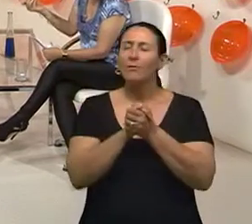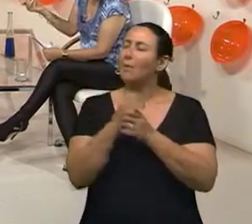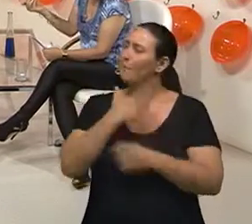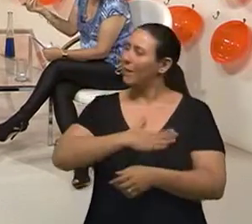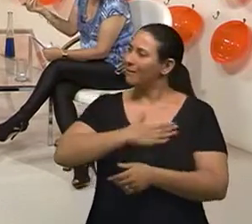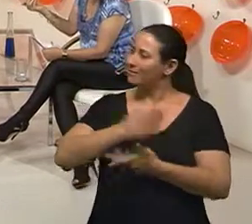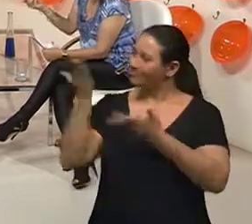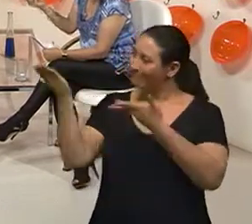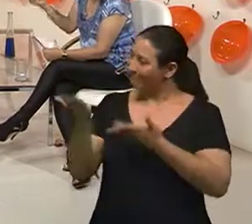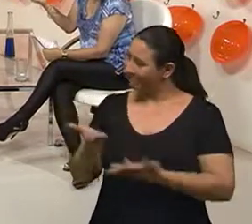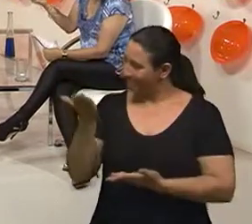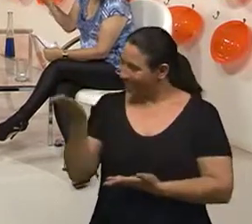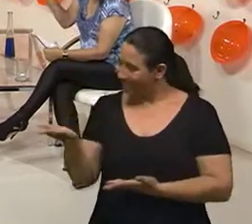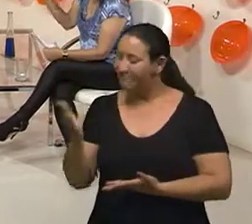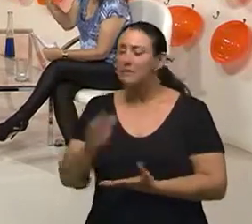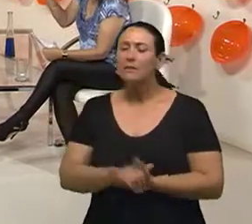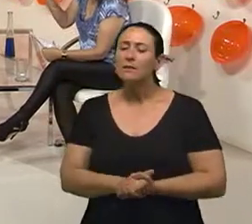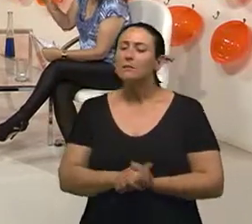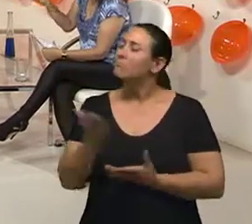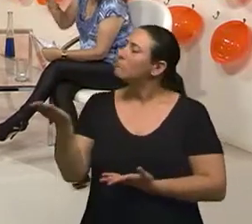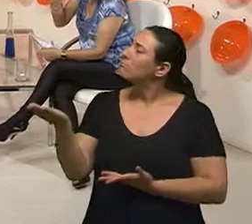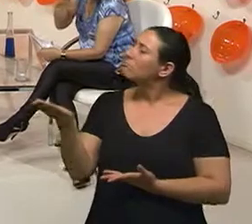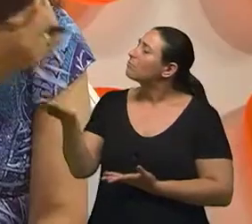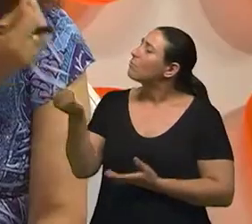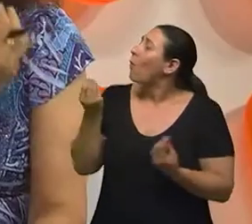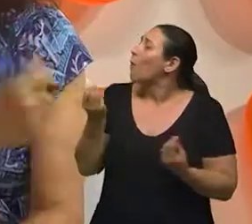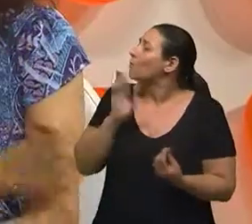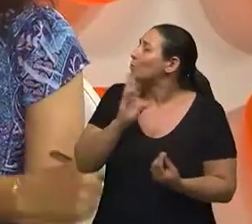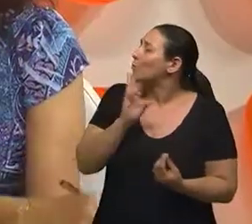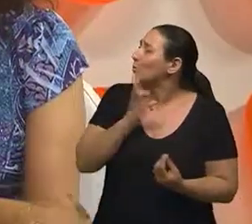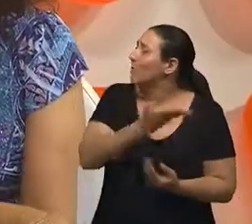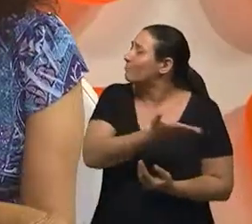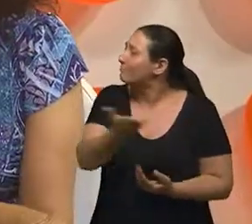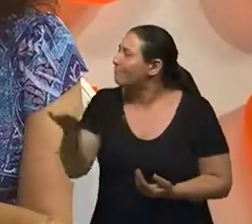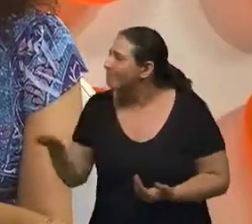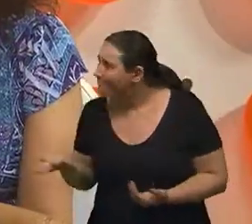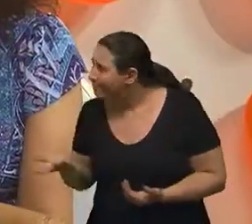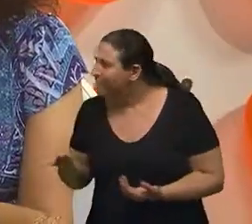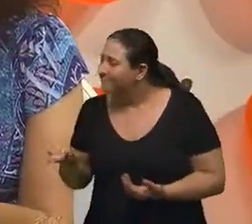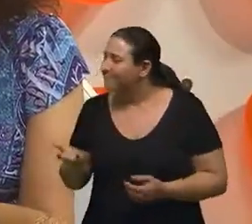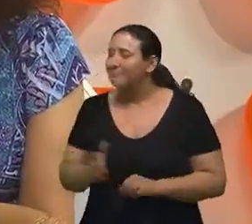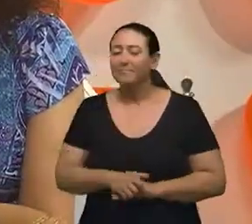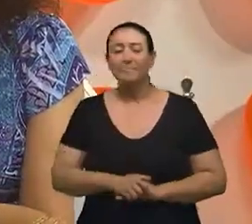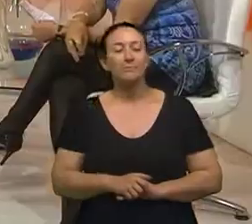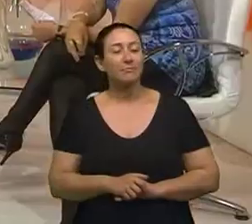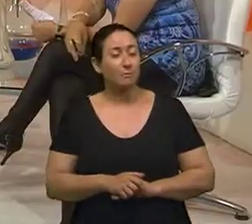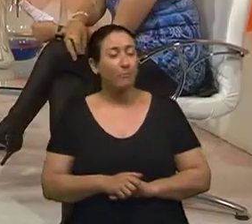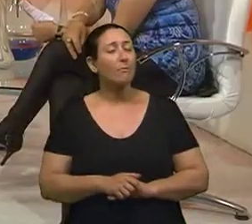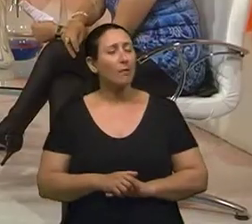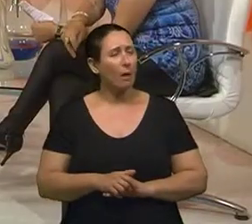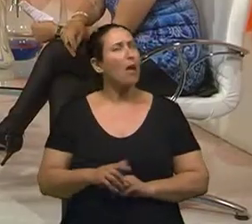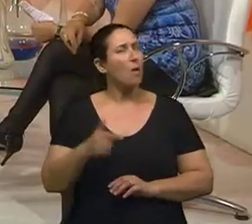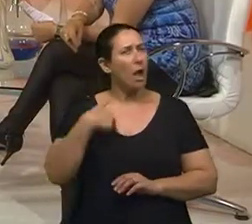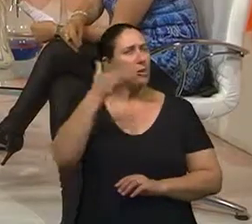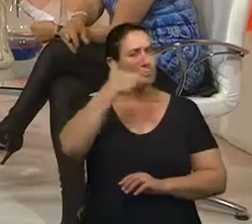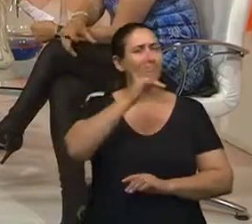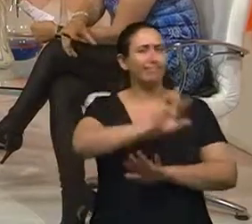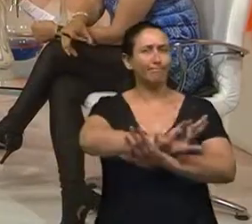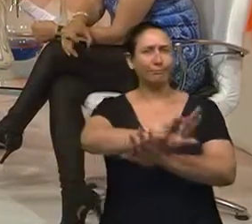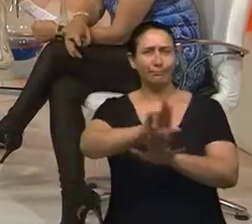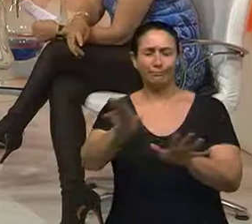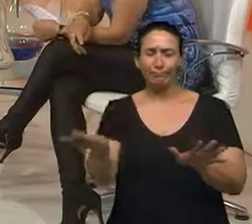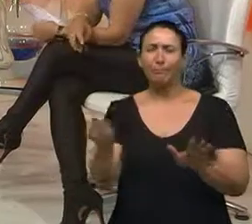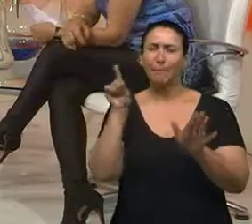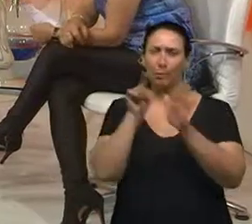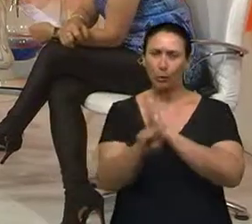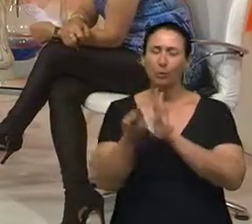no programa. É um prazer, Isabel. E como é que a gente começa a responder para essas pessoas? Qual delas o senhor pegaria primeiro? Foi uma ampla gama de perguntas, de